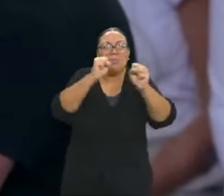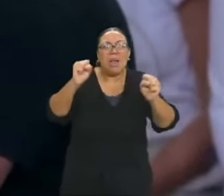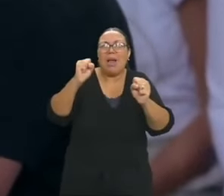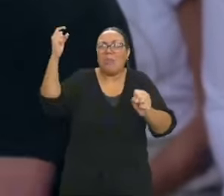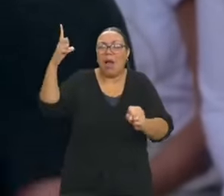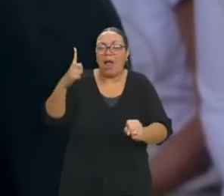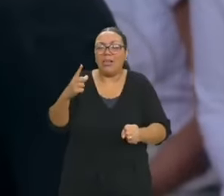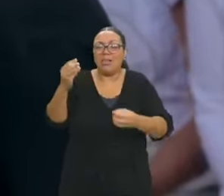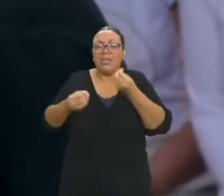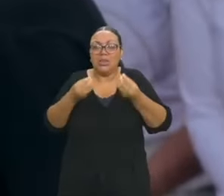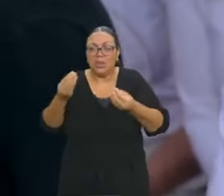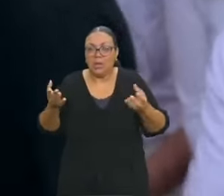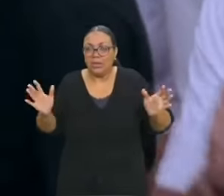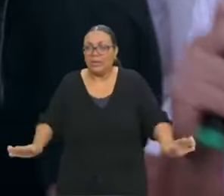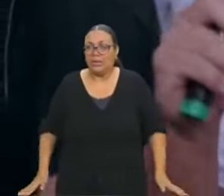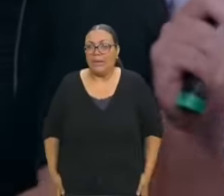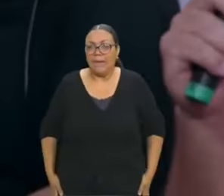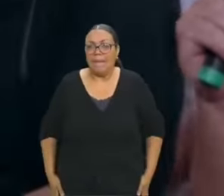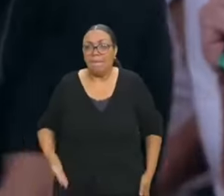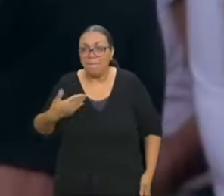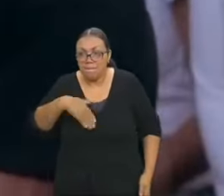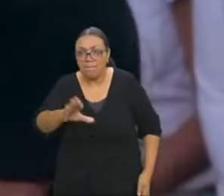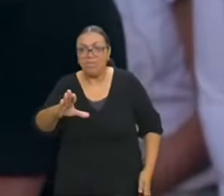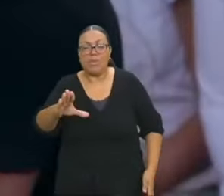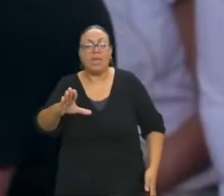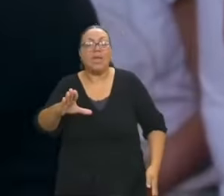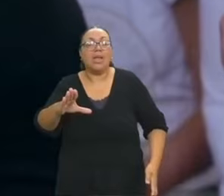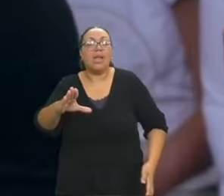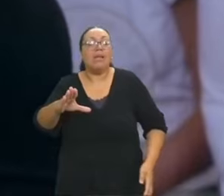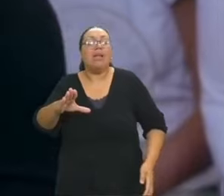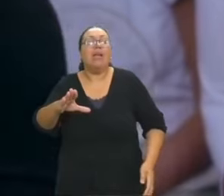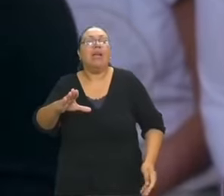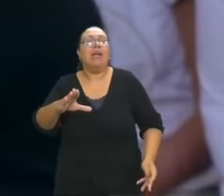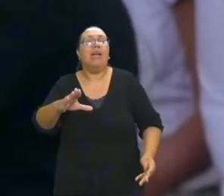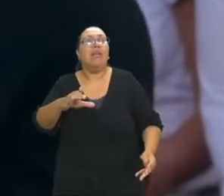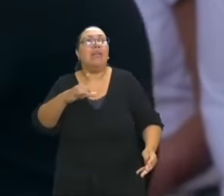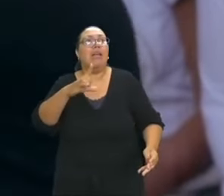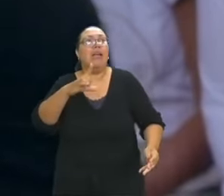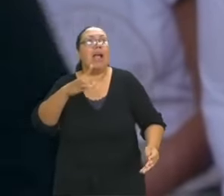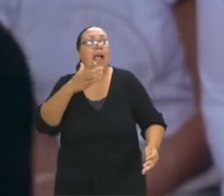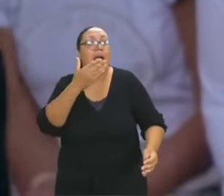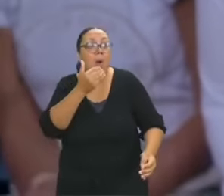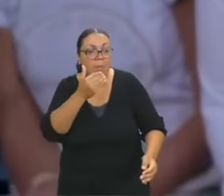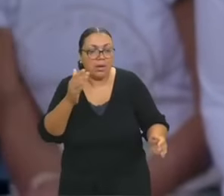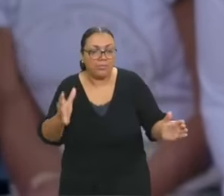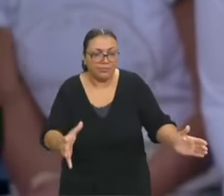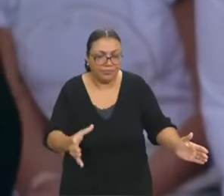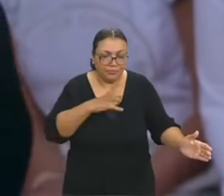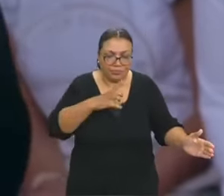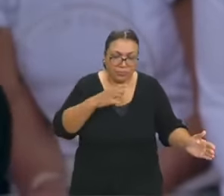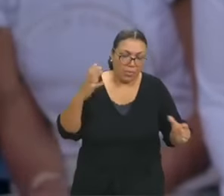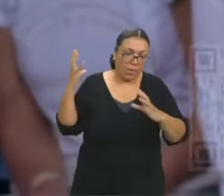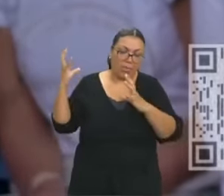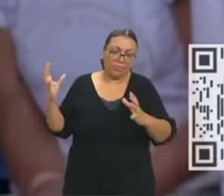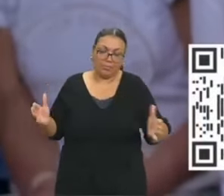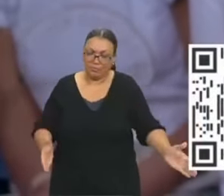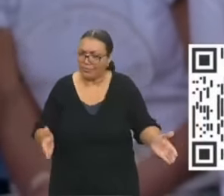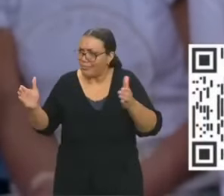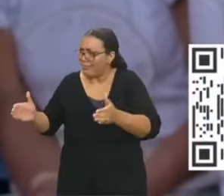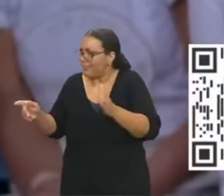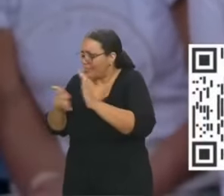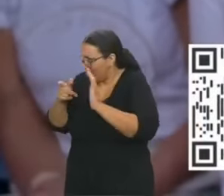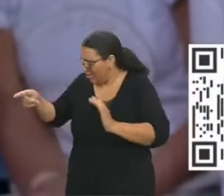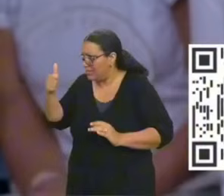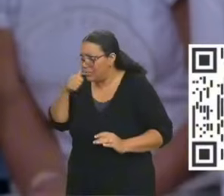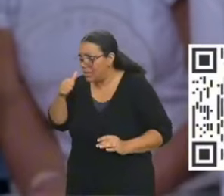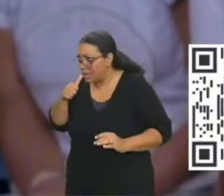vez, então, eu chamei um amigo, falei: "Vamos, Thiago, vamos comigo levar essa cesta para essa senhora." E aí nós fomos caminhando. Eu falei: "É para a senhora essa